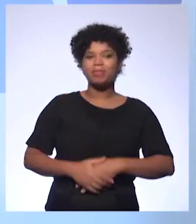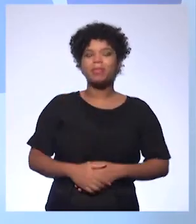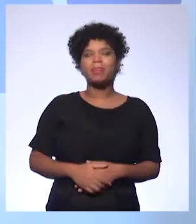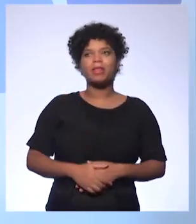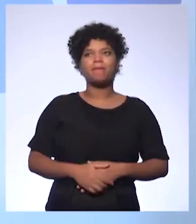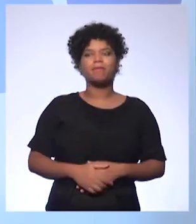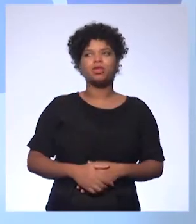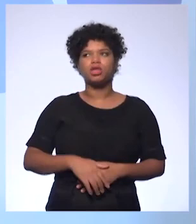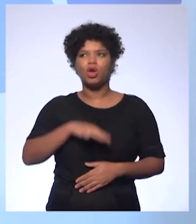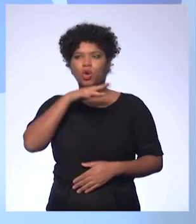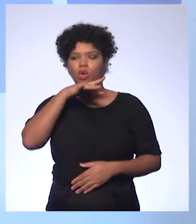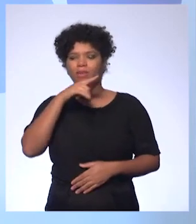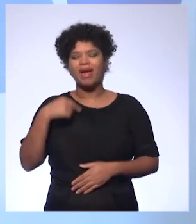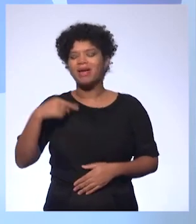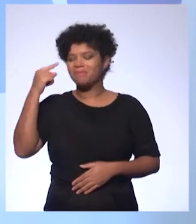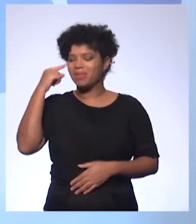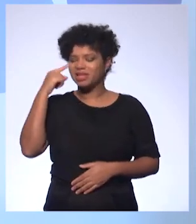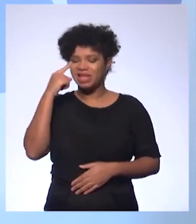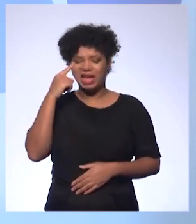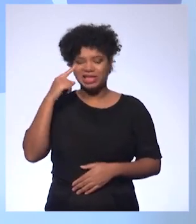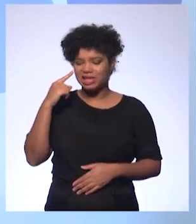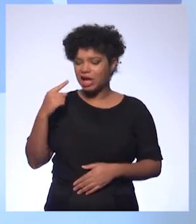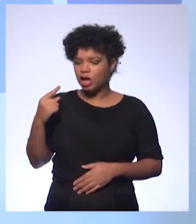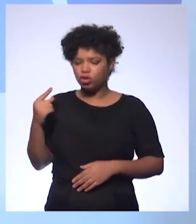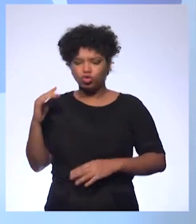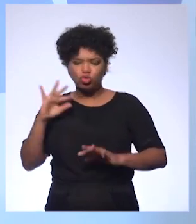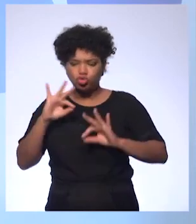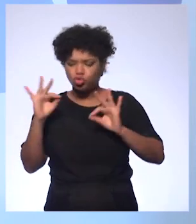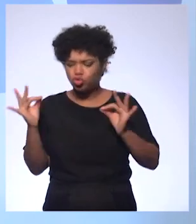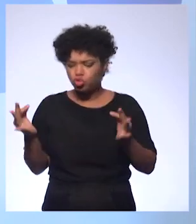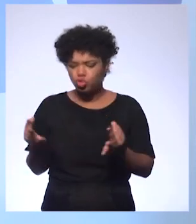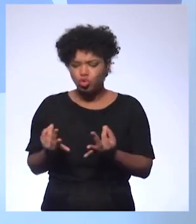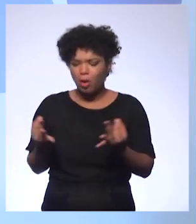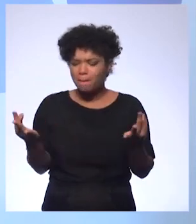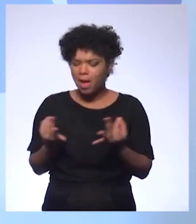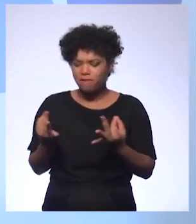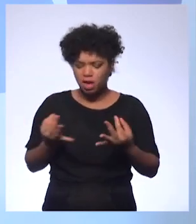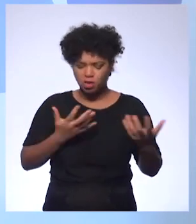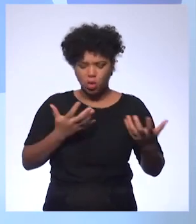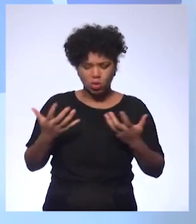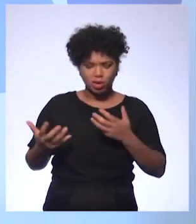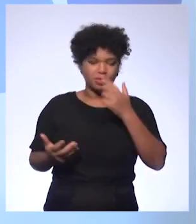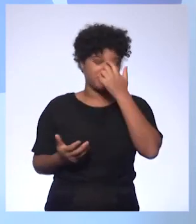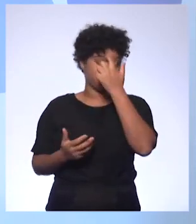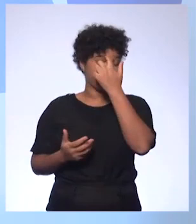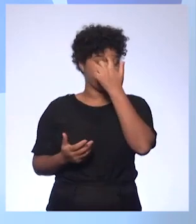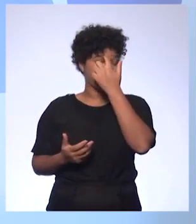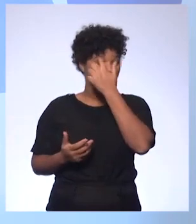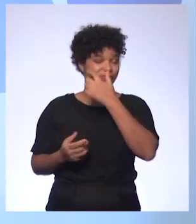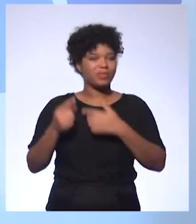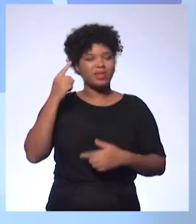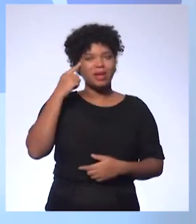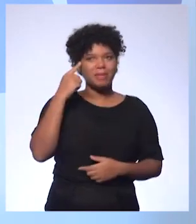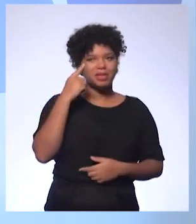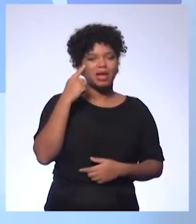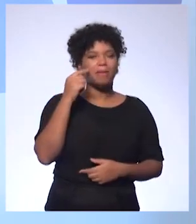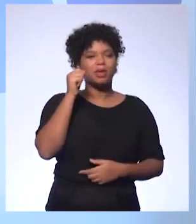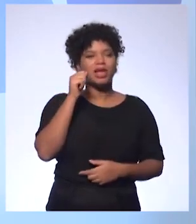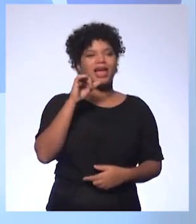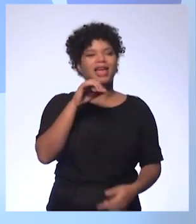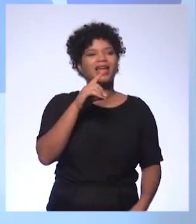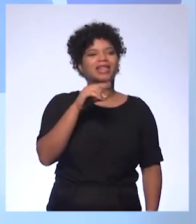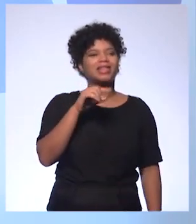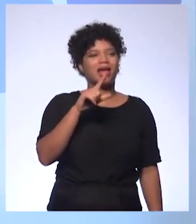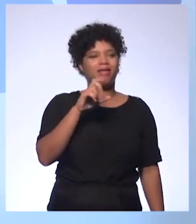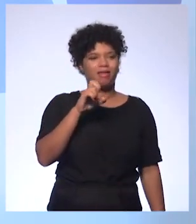Atrapalha, mania de perfeição, engrandece, estudos, atividade física. Quem cita é a professora Idalete.